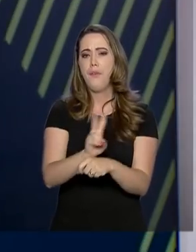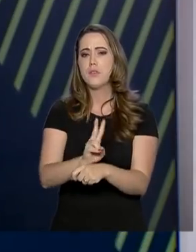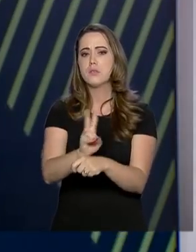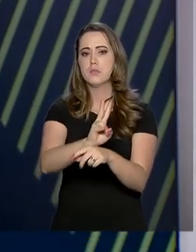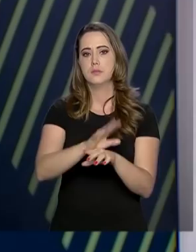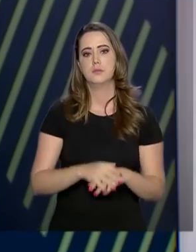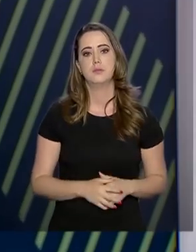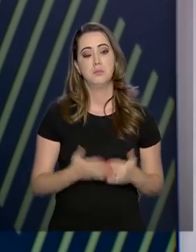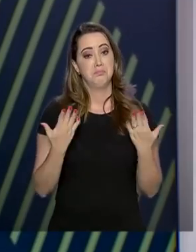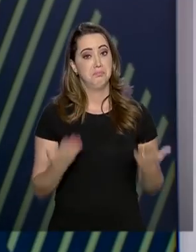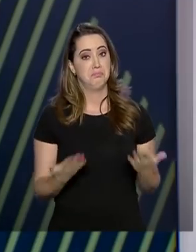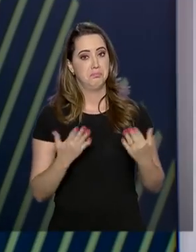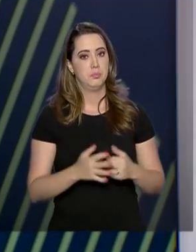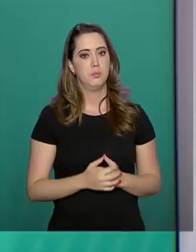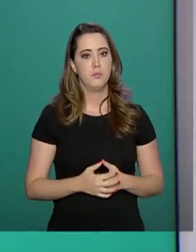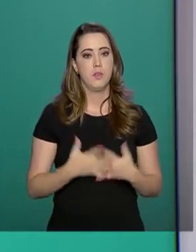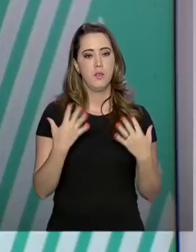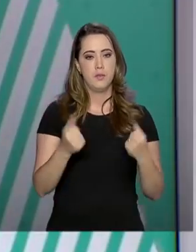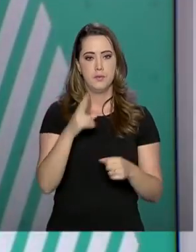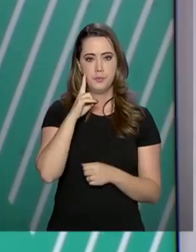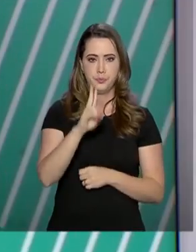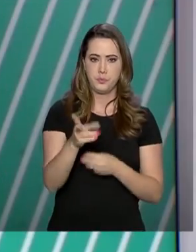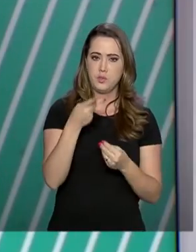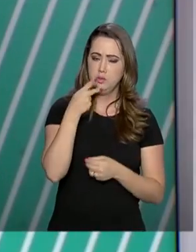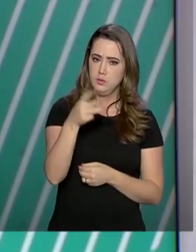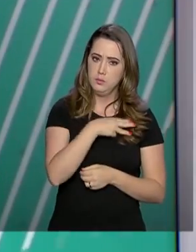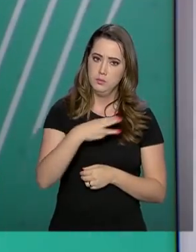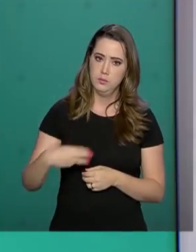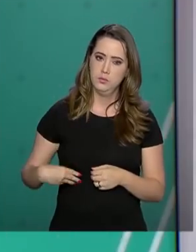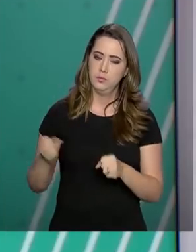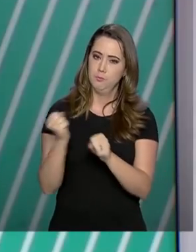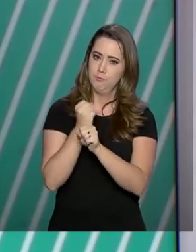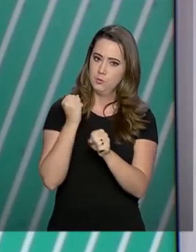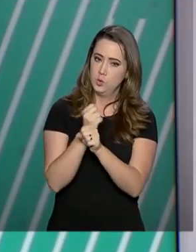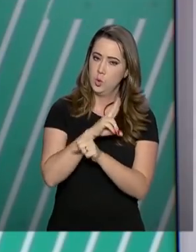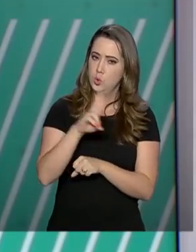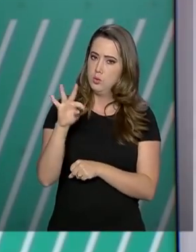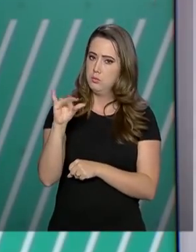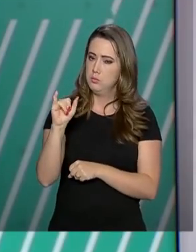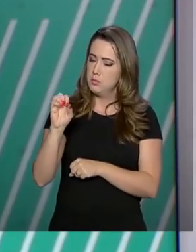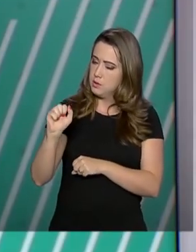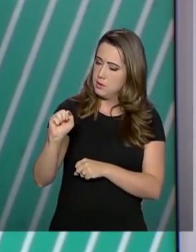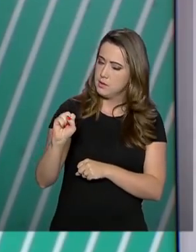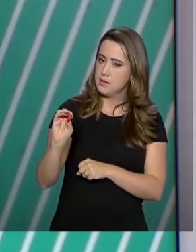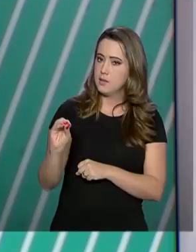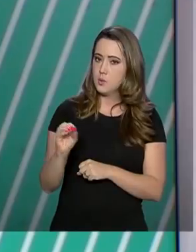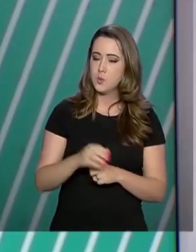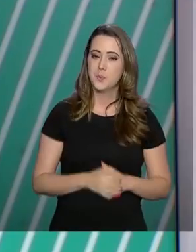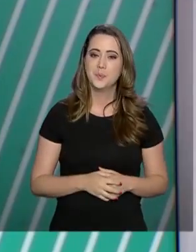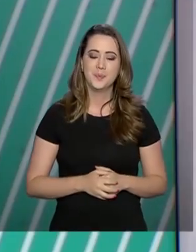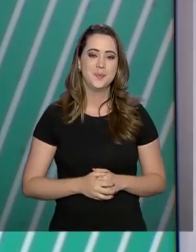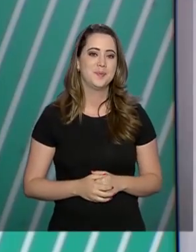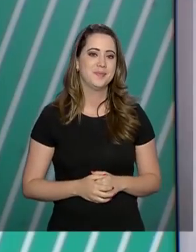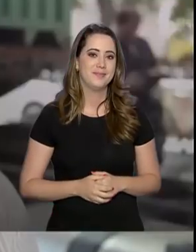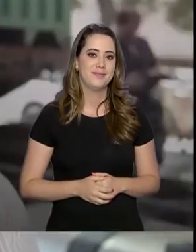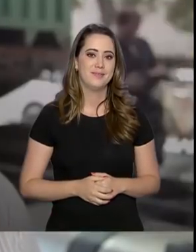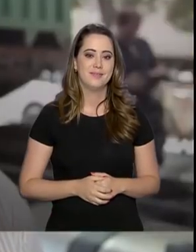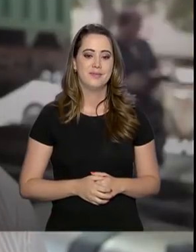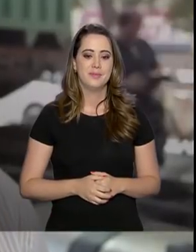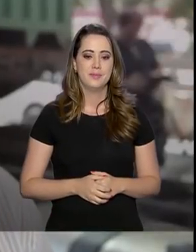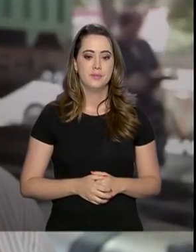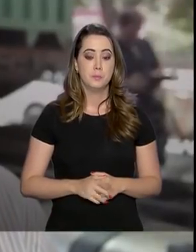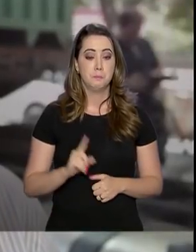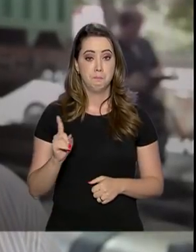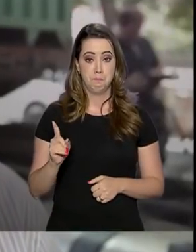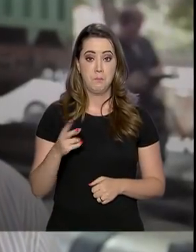de fiscalização e pesagem. Vamos ouvir a fala do ministro da Infraestrutura, Tarcísio Gomes de Freitas.